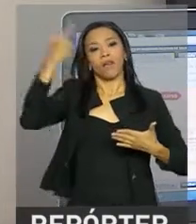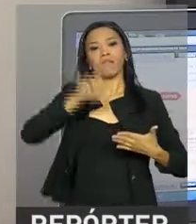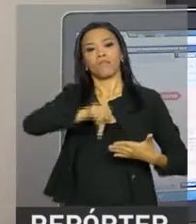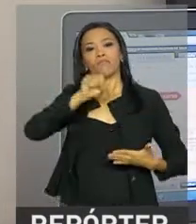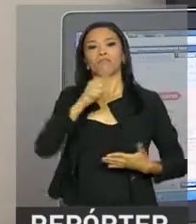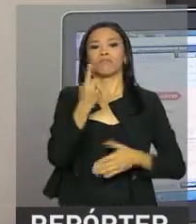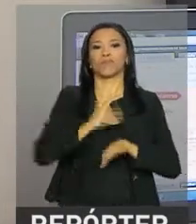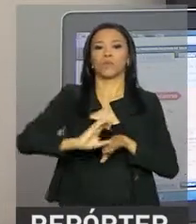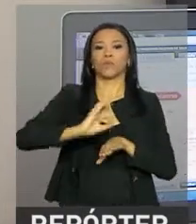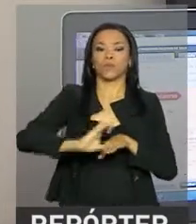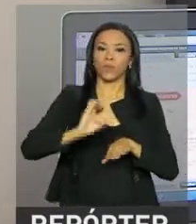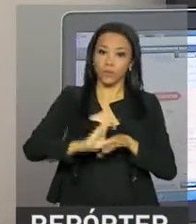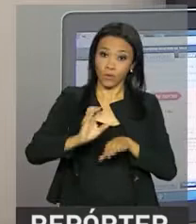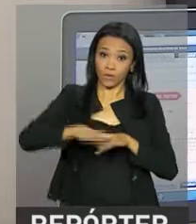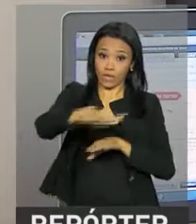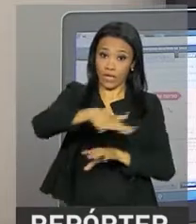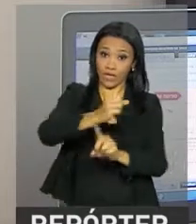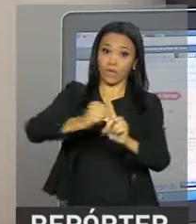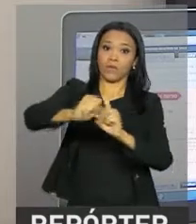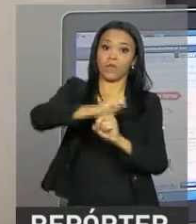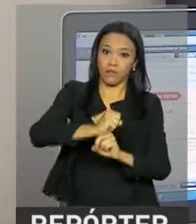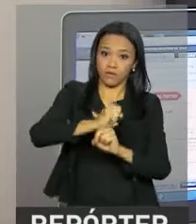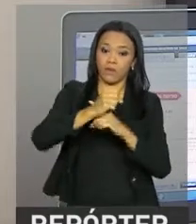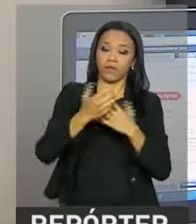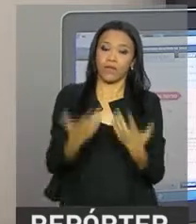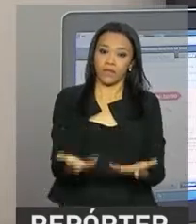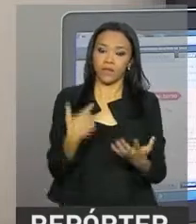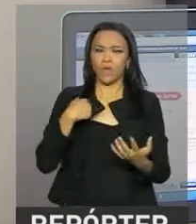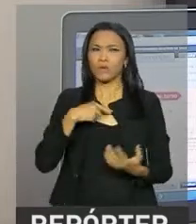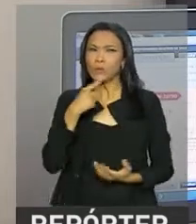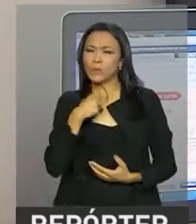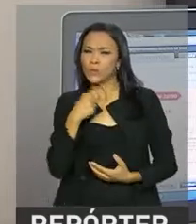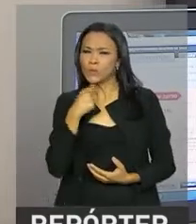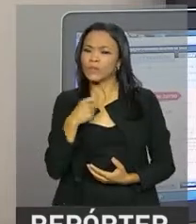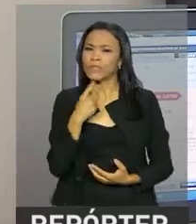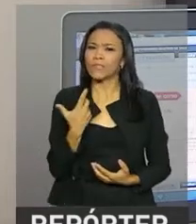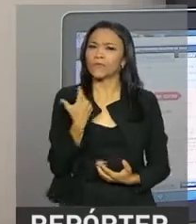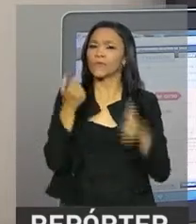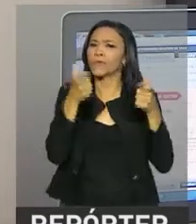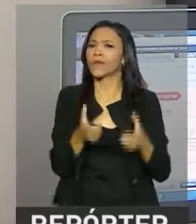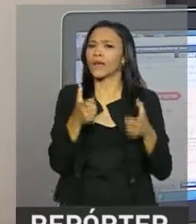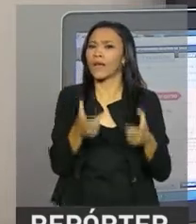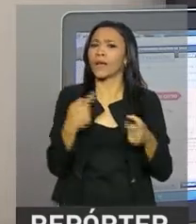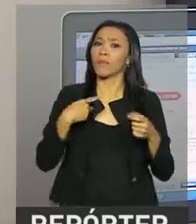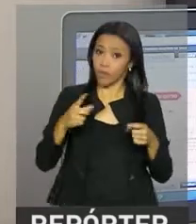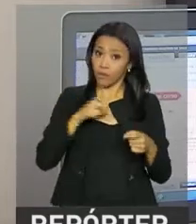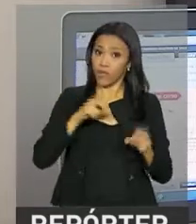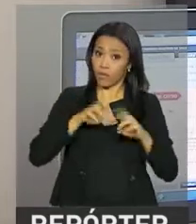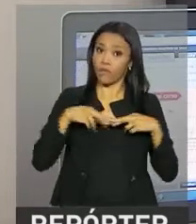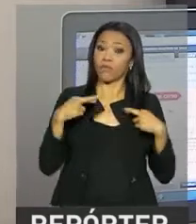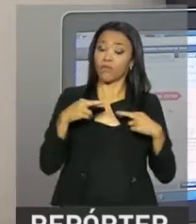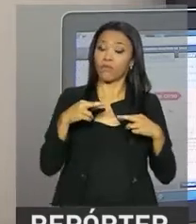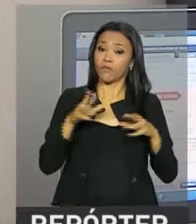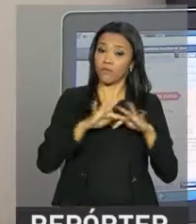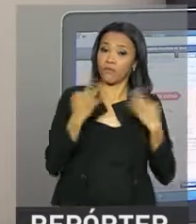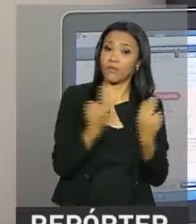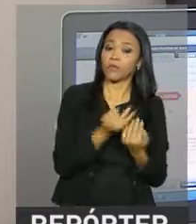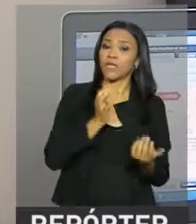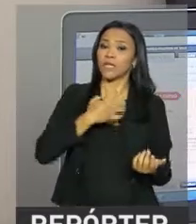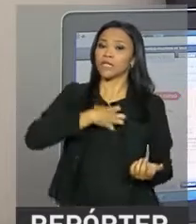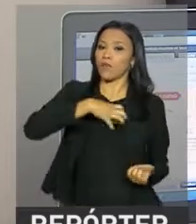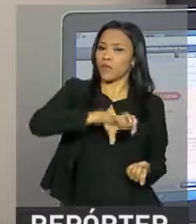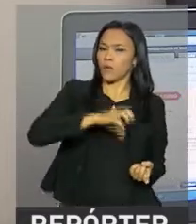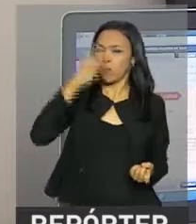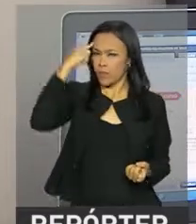curso que quer fazer serviço social mesmo e eu também entendo lugar porque eu tenho família em salvador 8 mas eu pensei em fazer lá